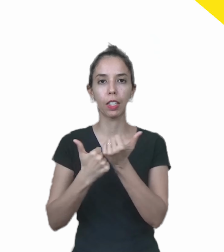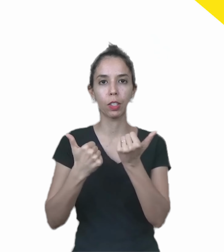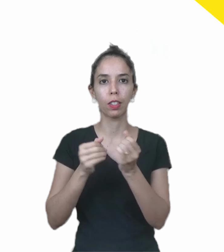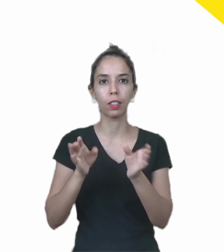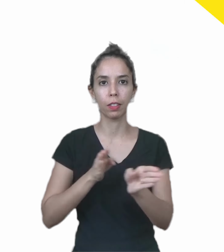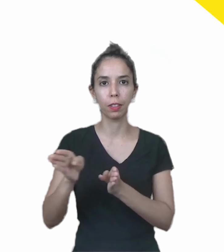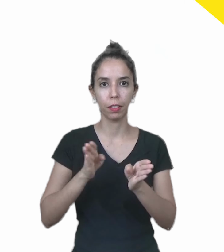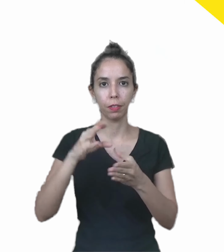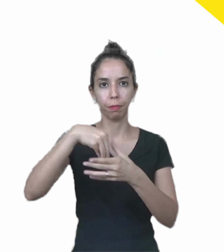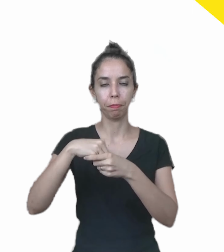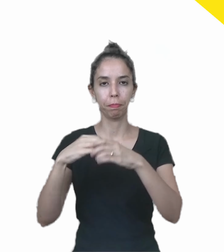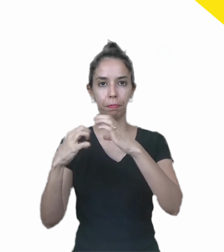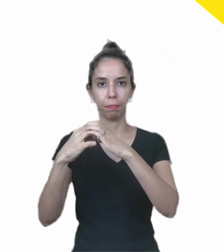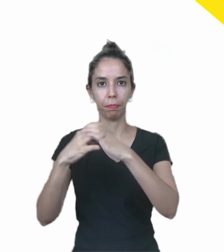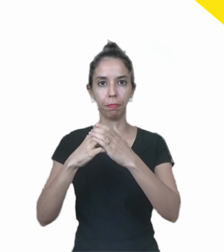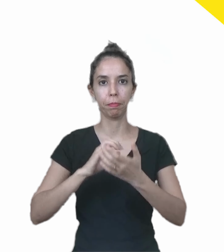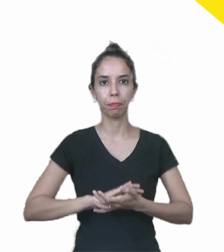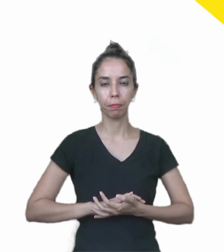CCBJ